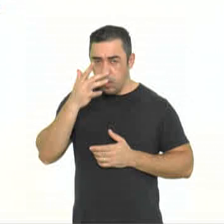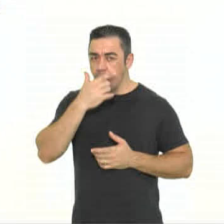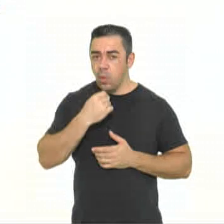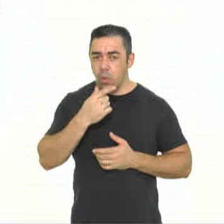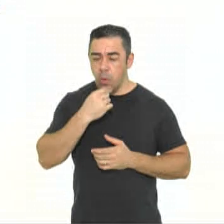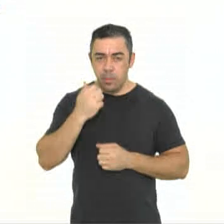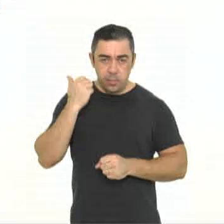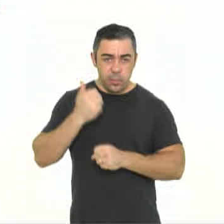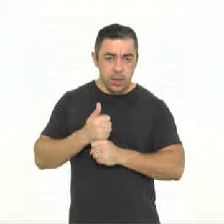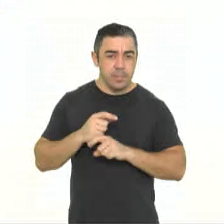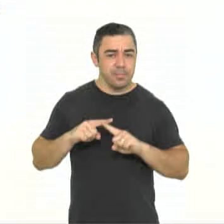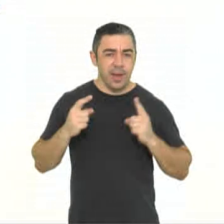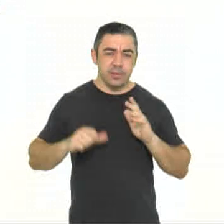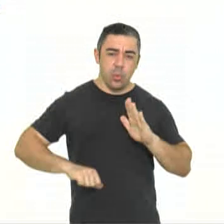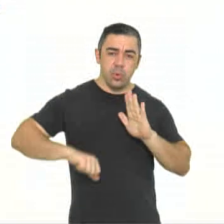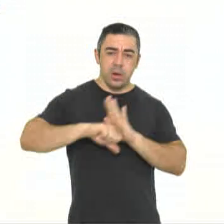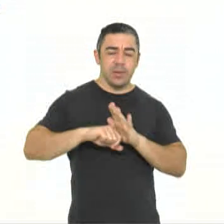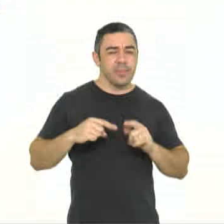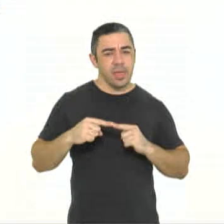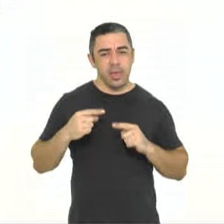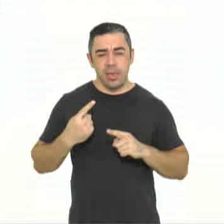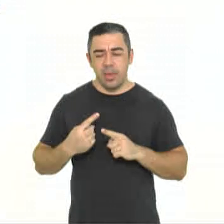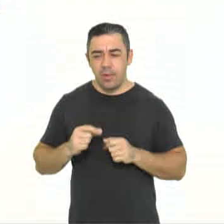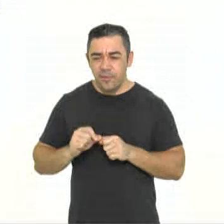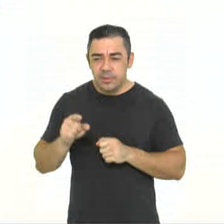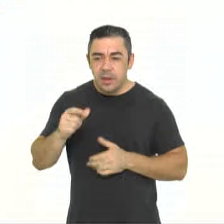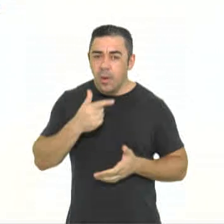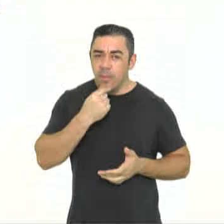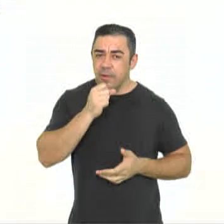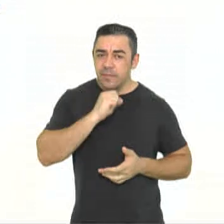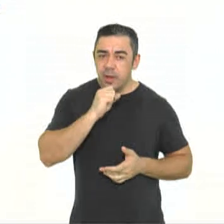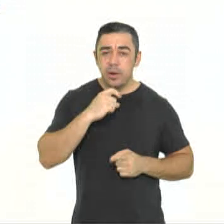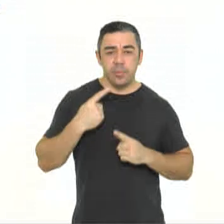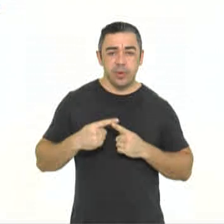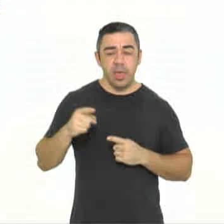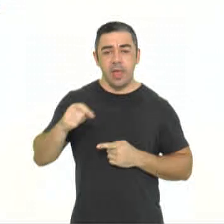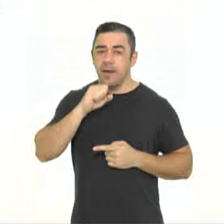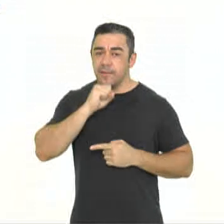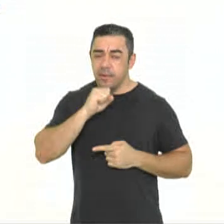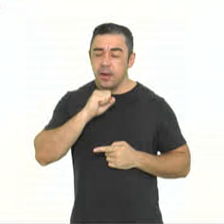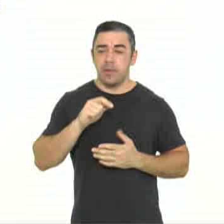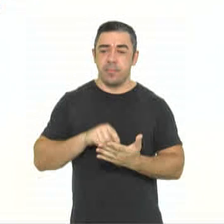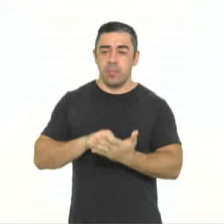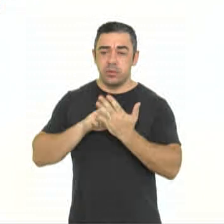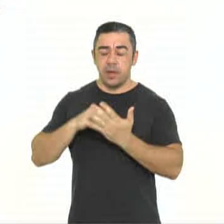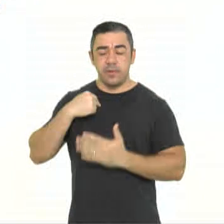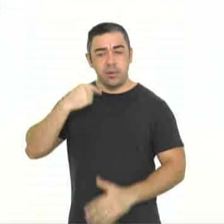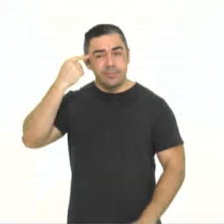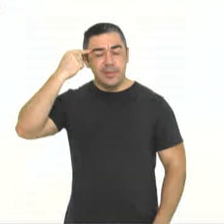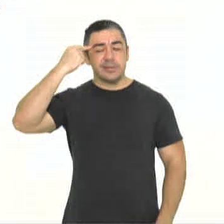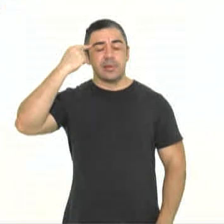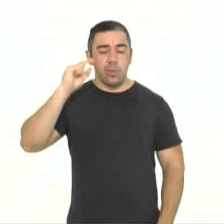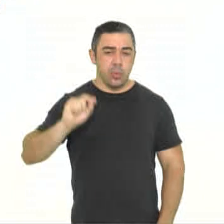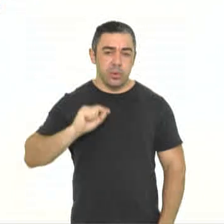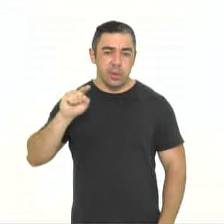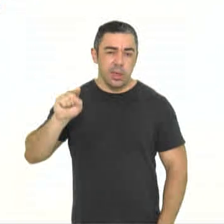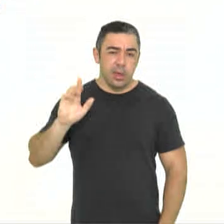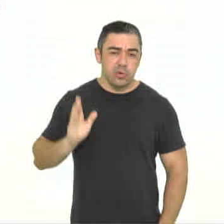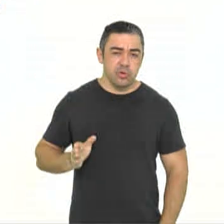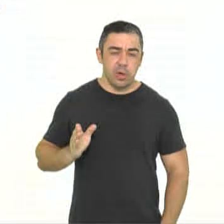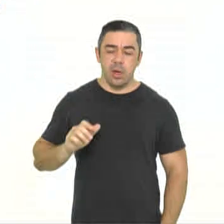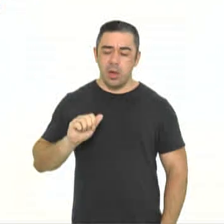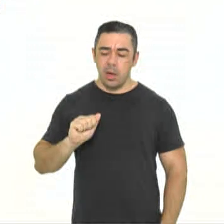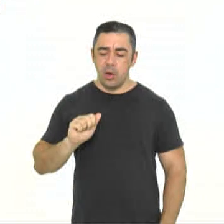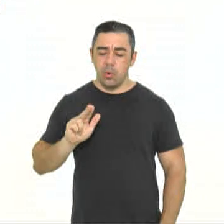era sempre um crime mistificar aquele ancião, cuja velhice trazia à tona do meu pensamento alguma coisa de